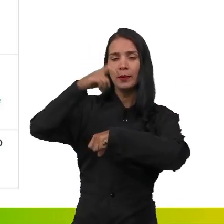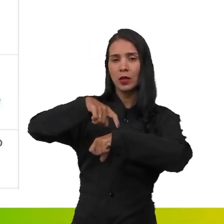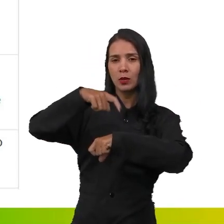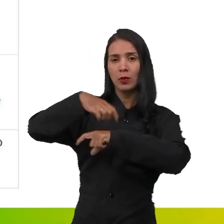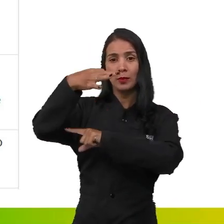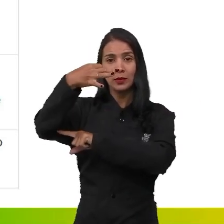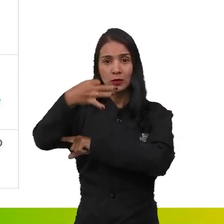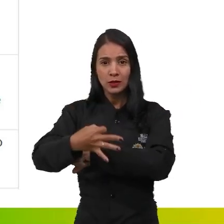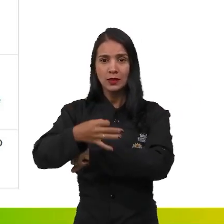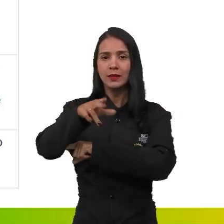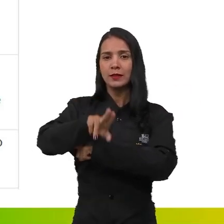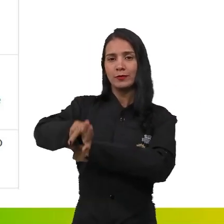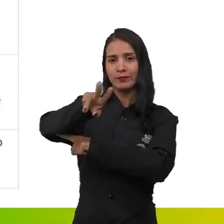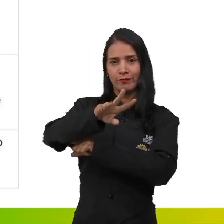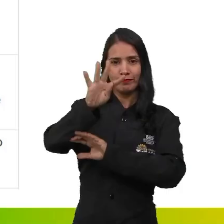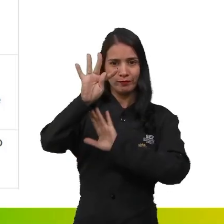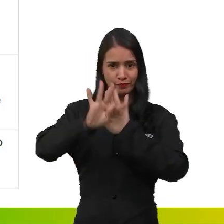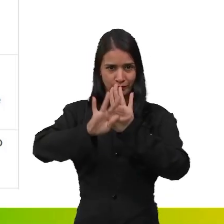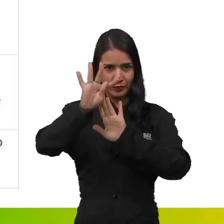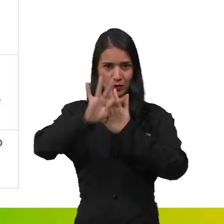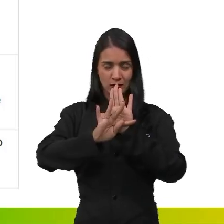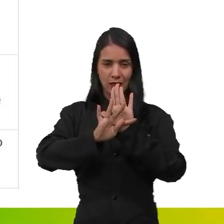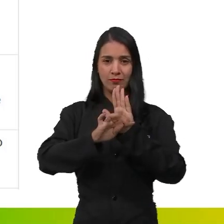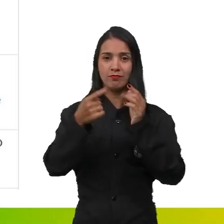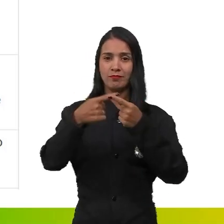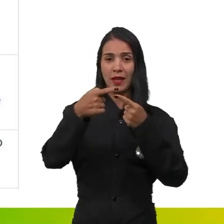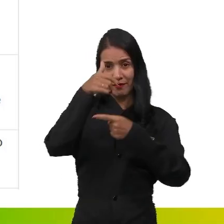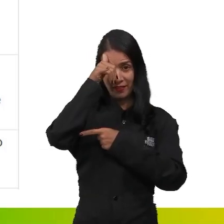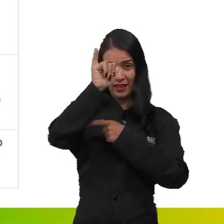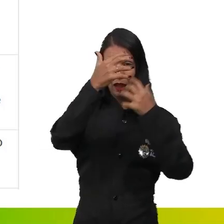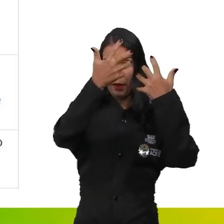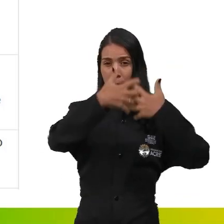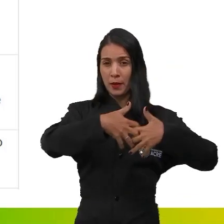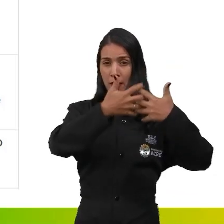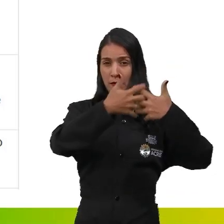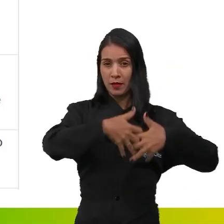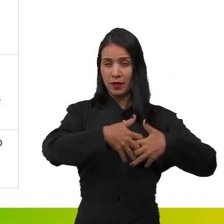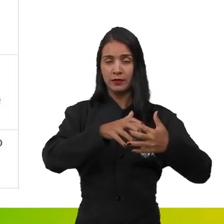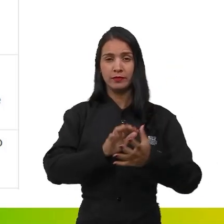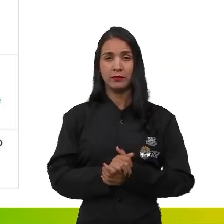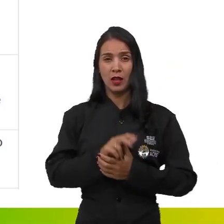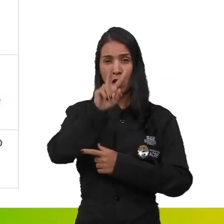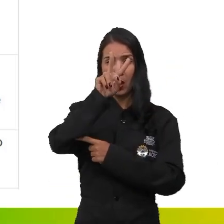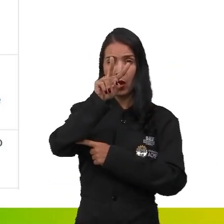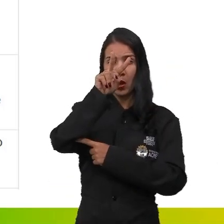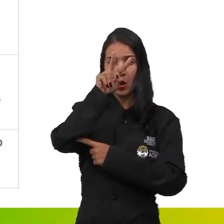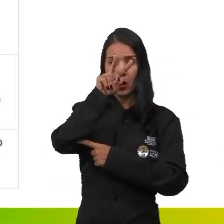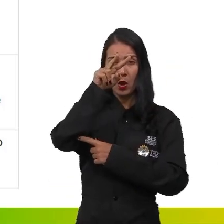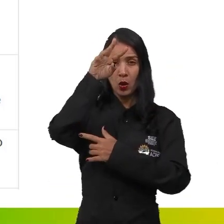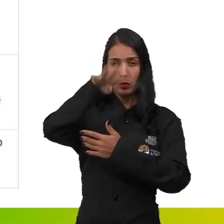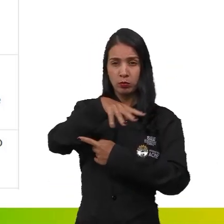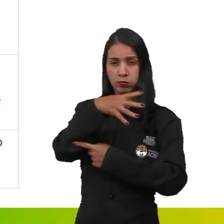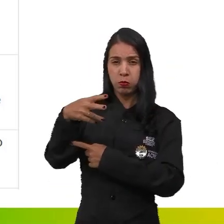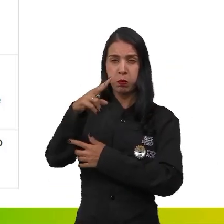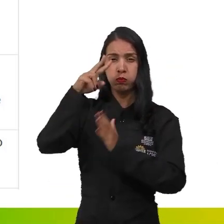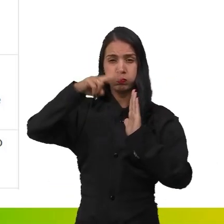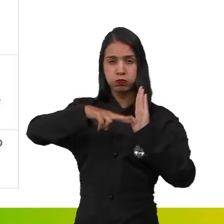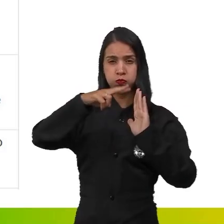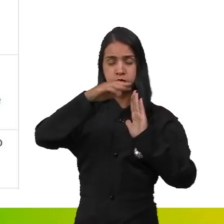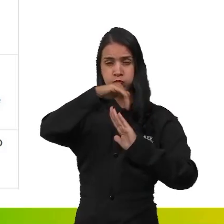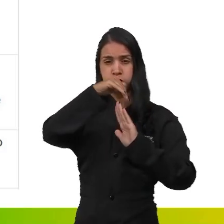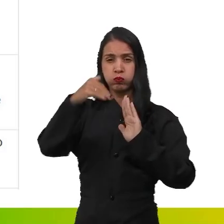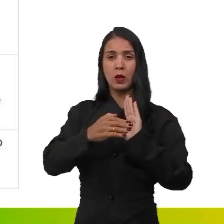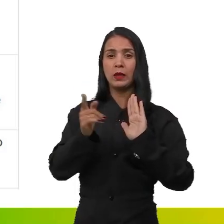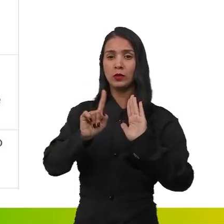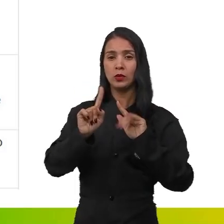que atrapalhe. Por isso que é importante que vocês saibam. Não vou fazer a leitura deles, mas é só para mostrar para vocês que nós